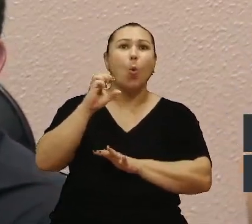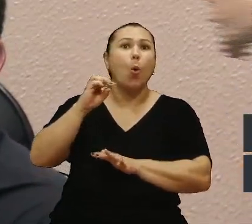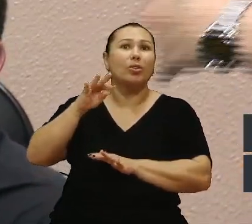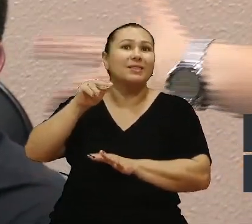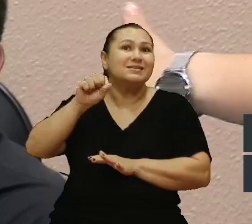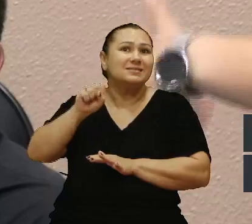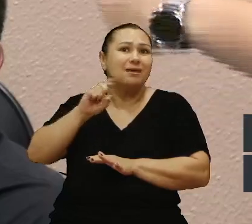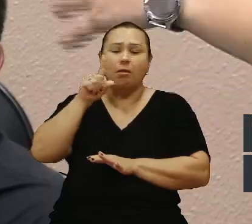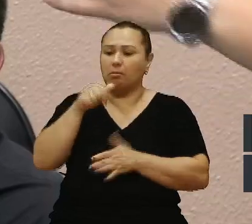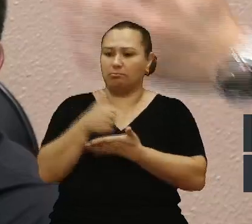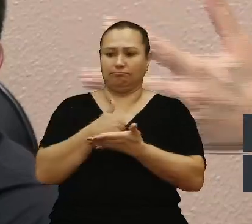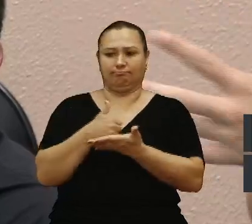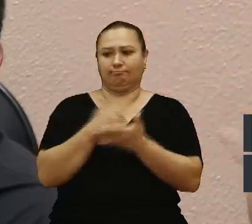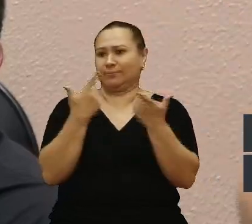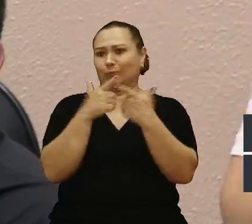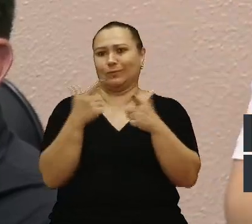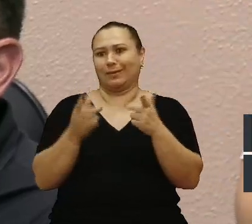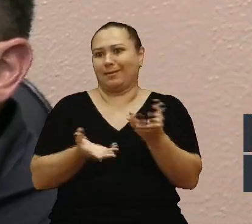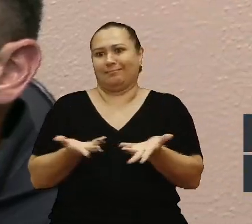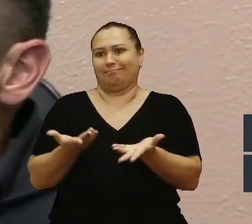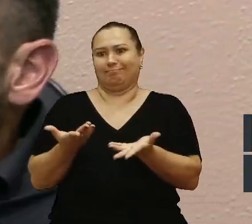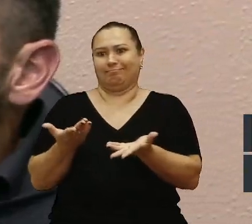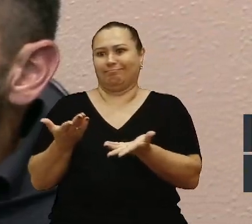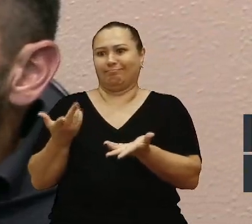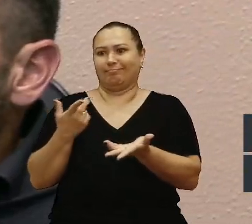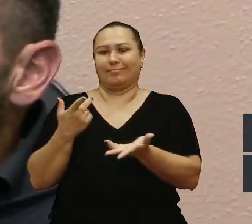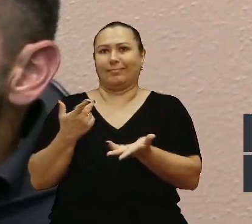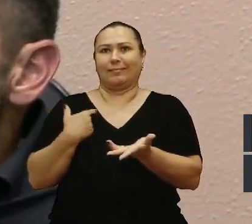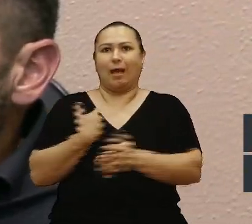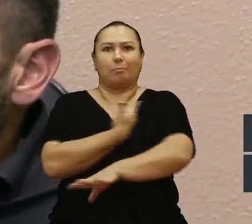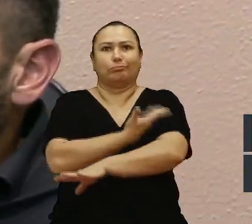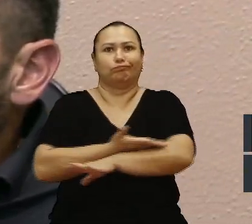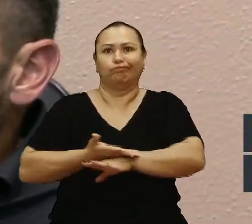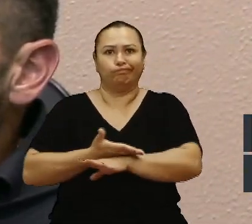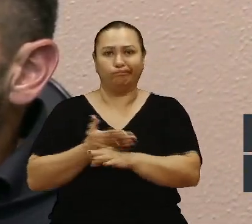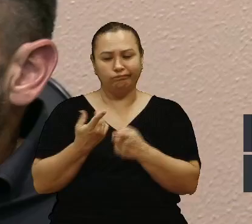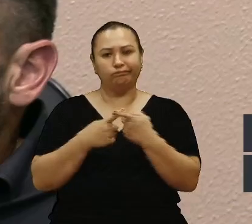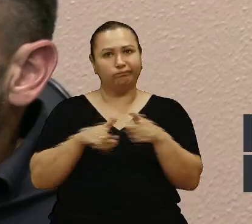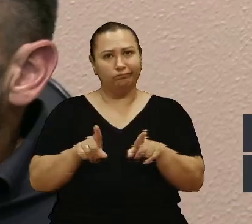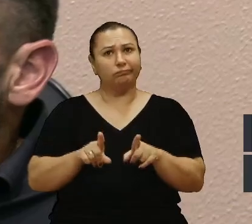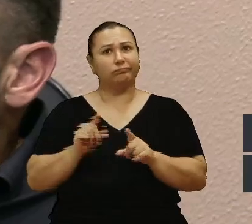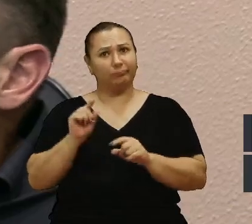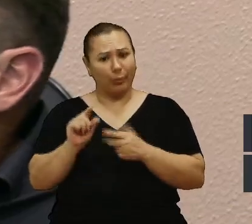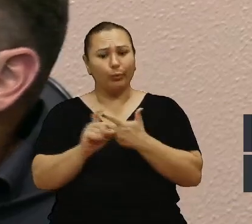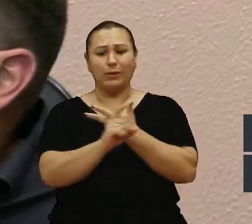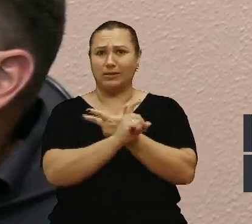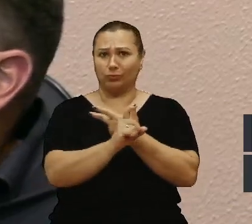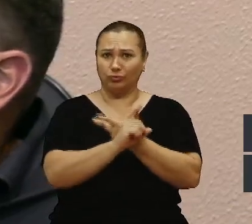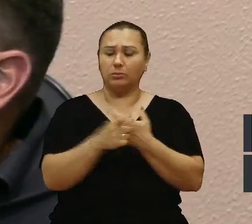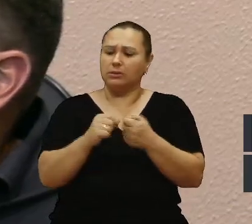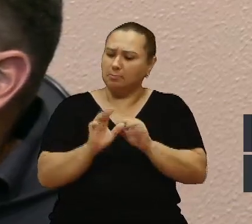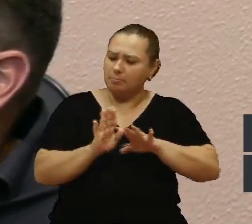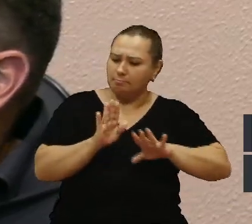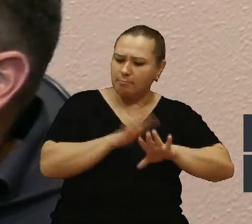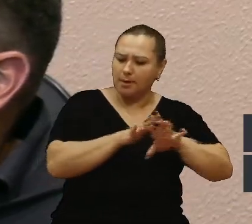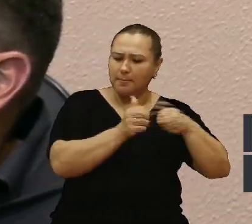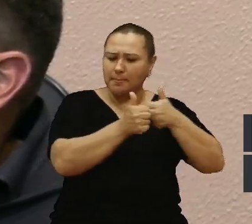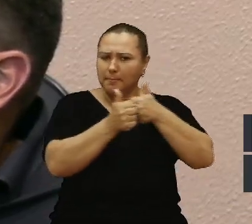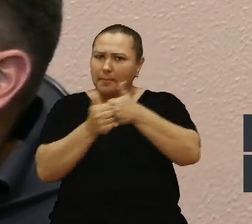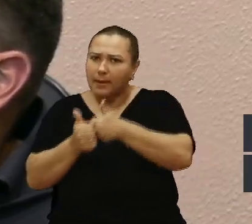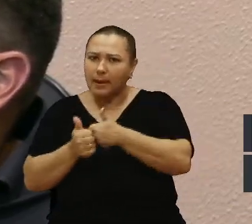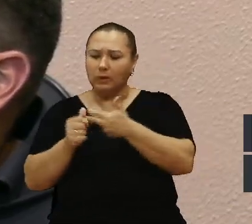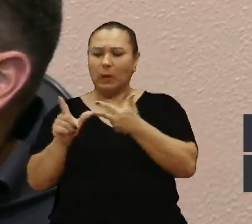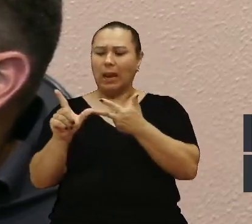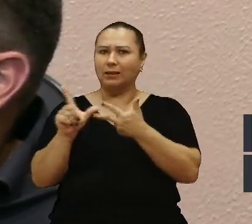dos secretários virem aqui, a não ser um que outro. A gente tem pouco essa cultura também, né, do executivo ter maior proximidade com o legislativo. Acho que